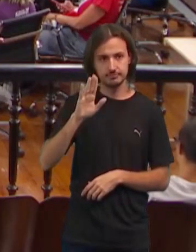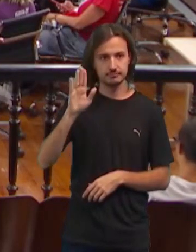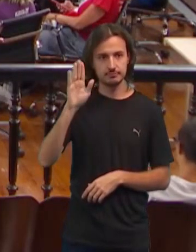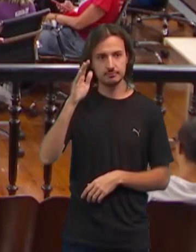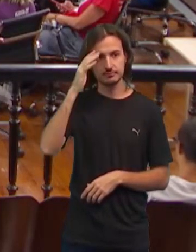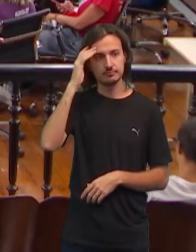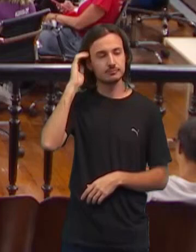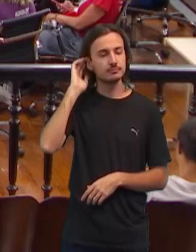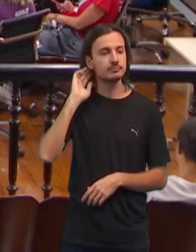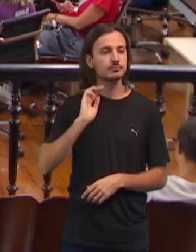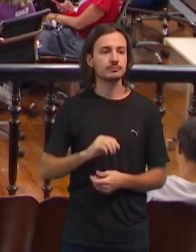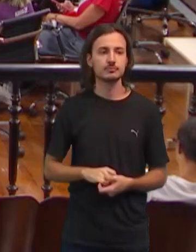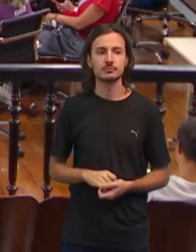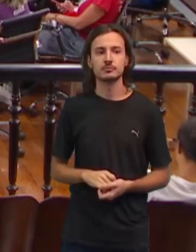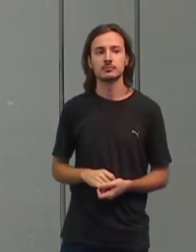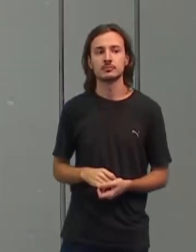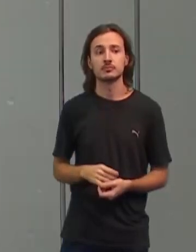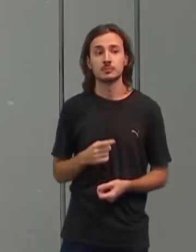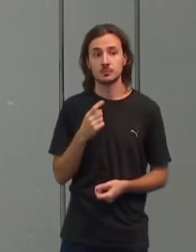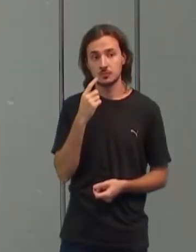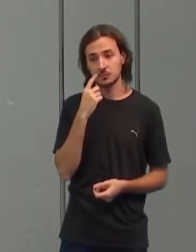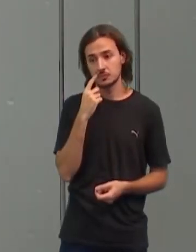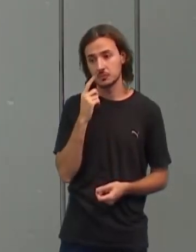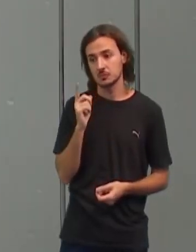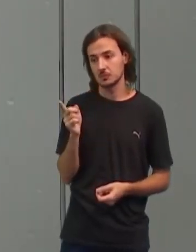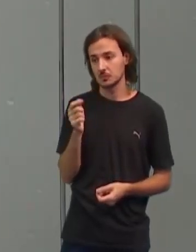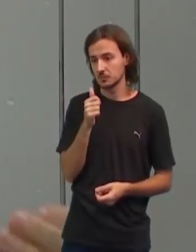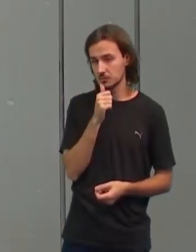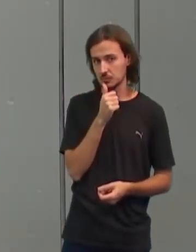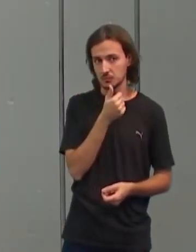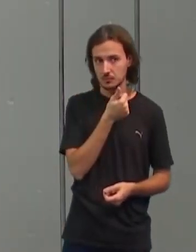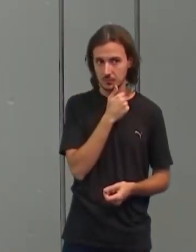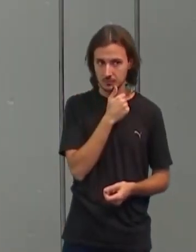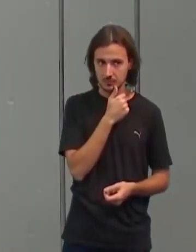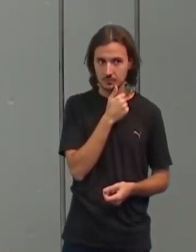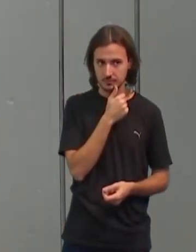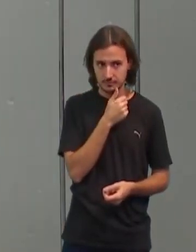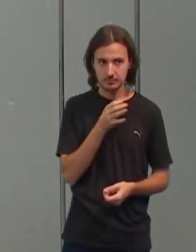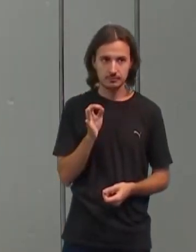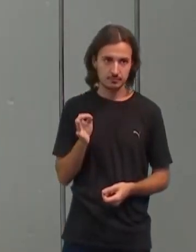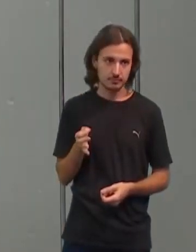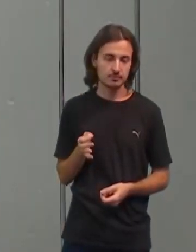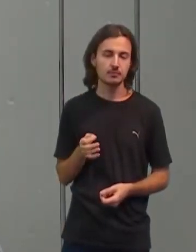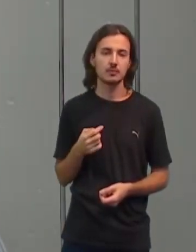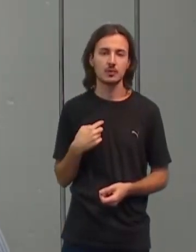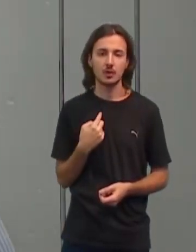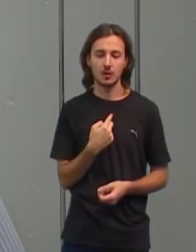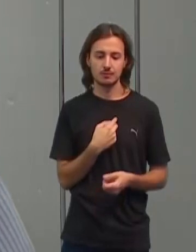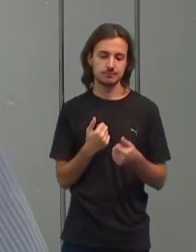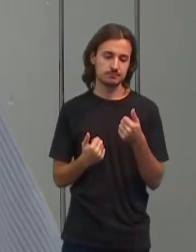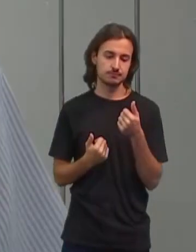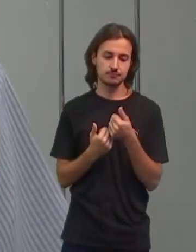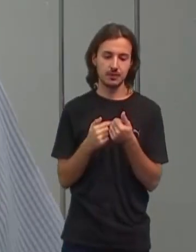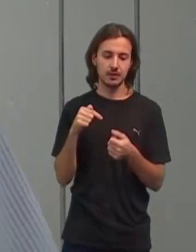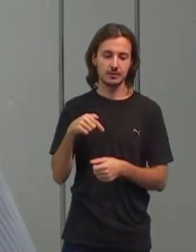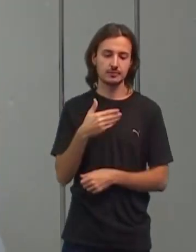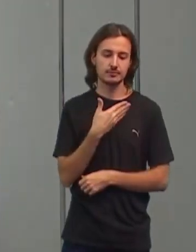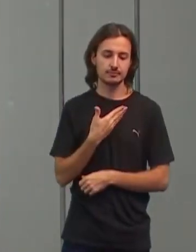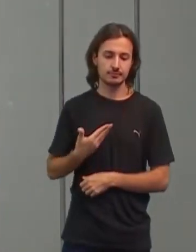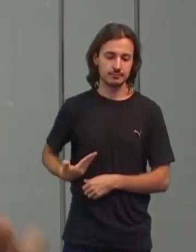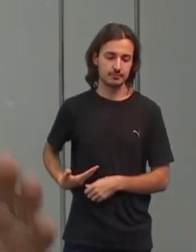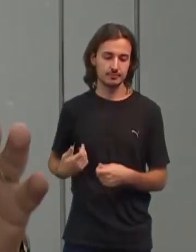aqui o vereador Melo está na função de fiscalização e nós aqui, como aliados do governo, nós temos que fazer a defesa do